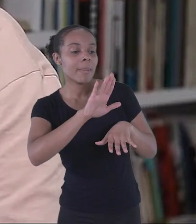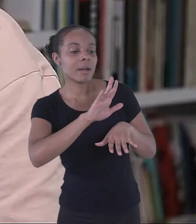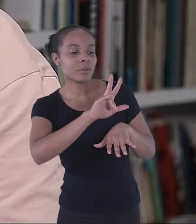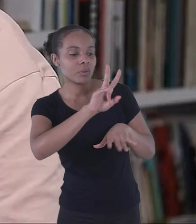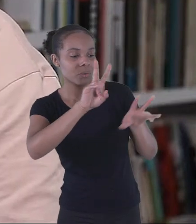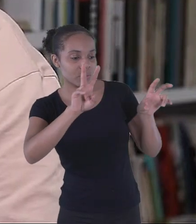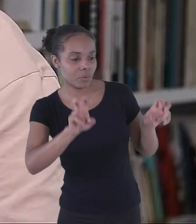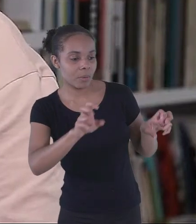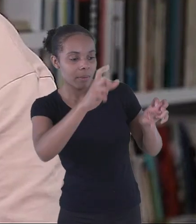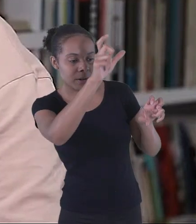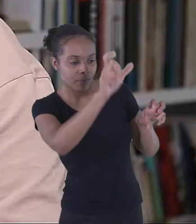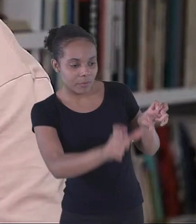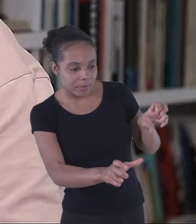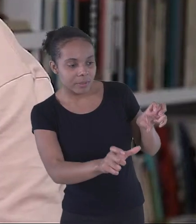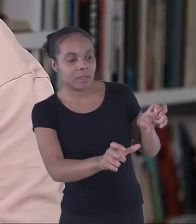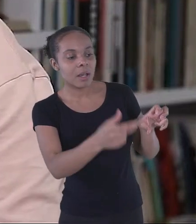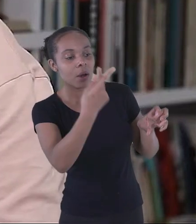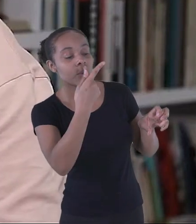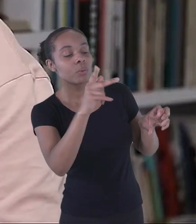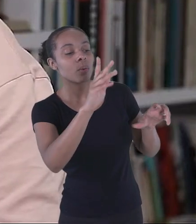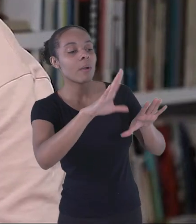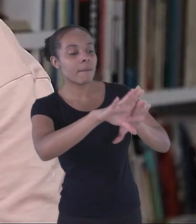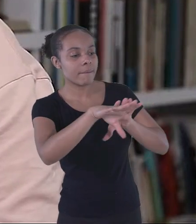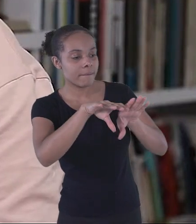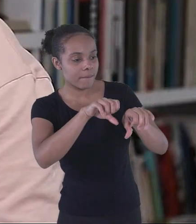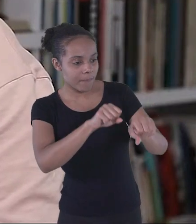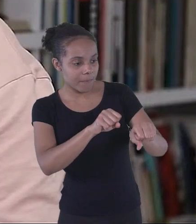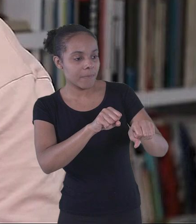E agora que a gente conhece a sua vida